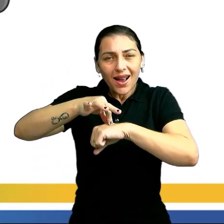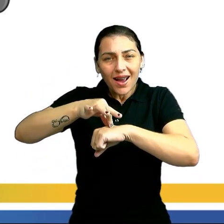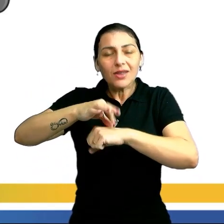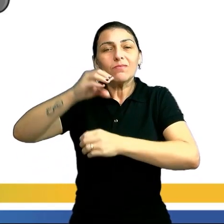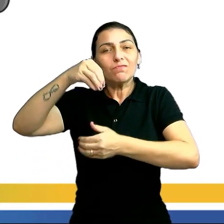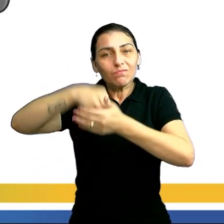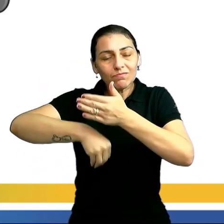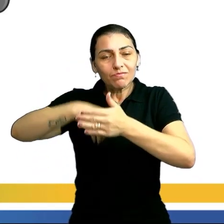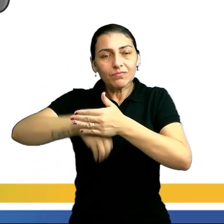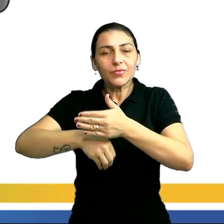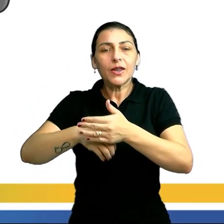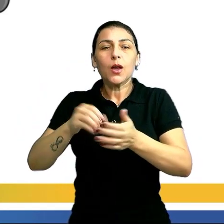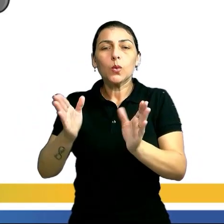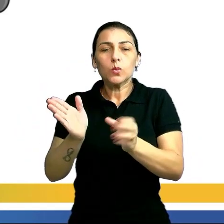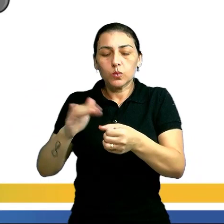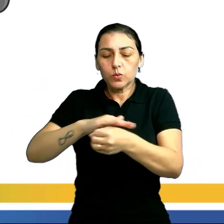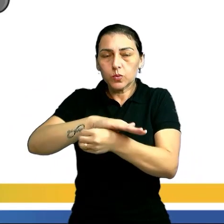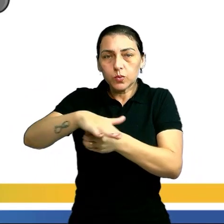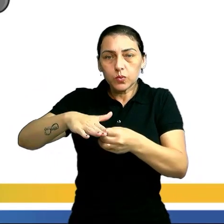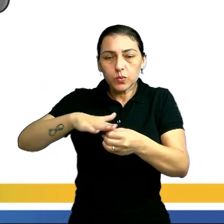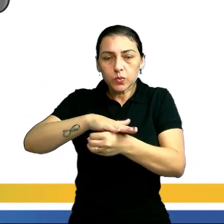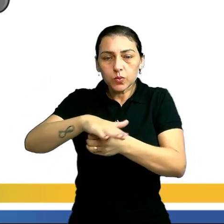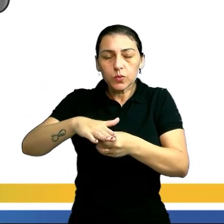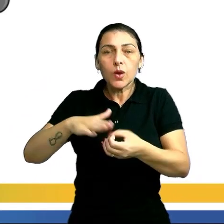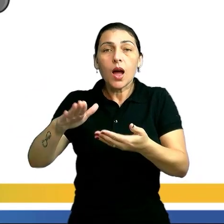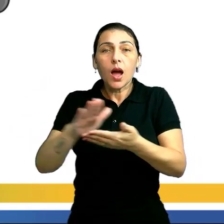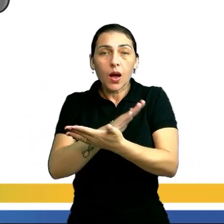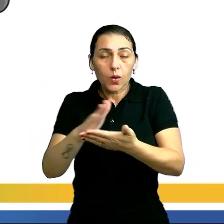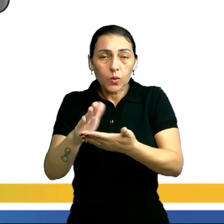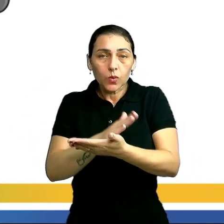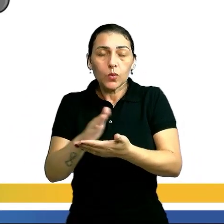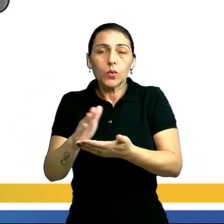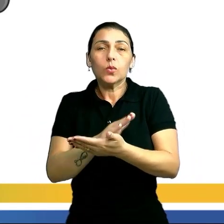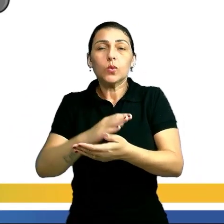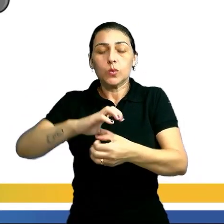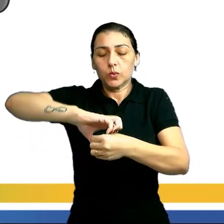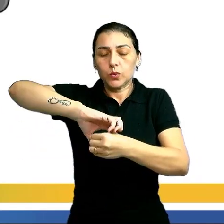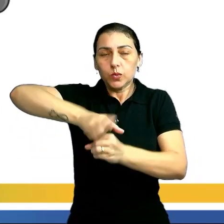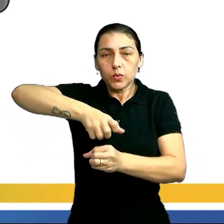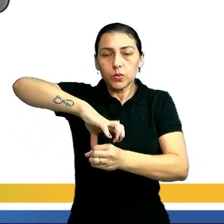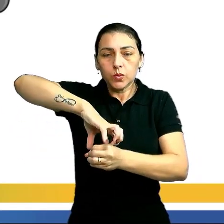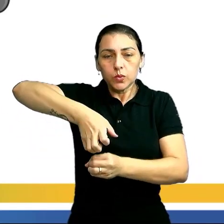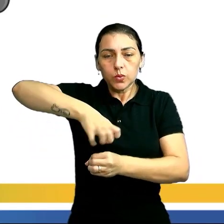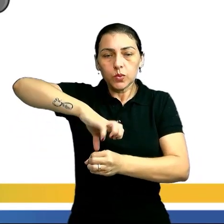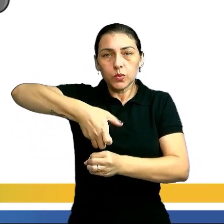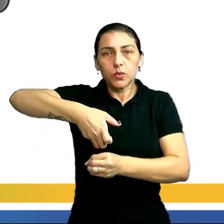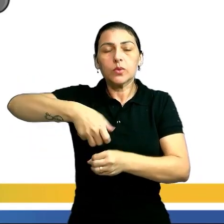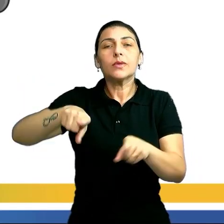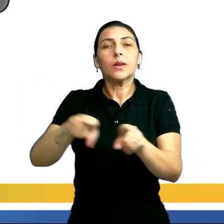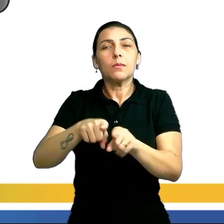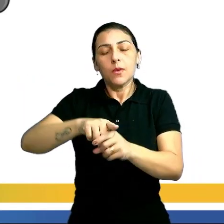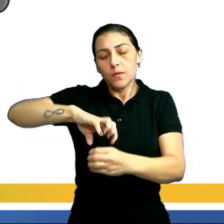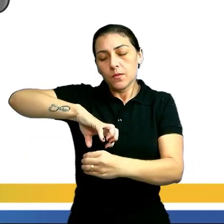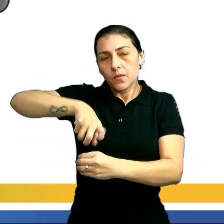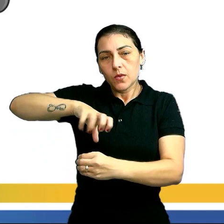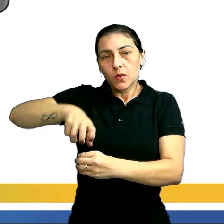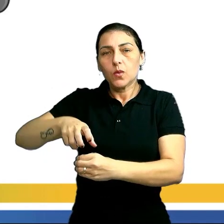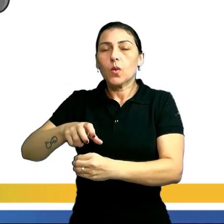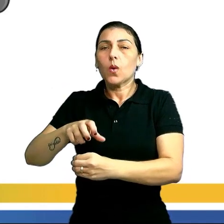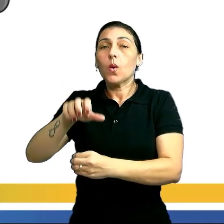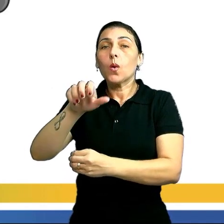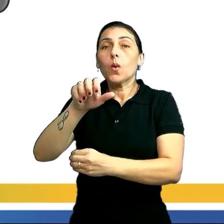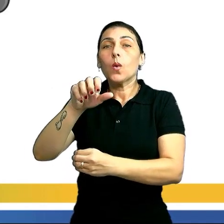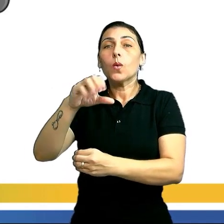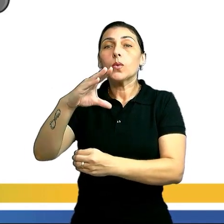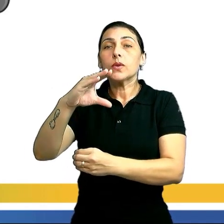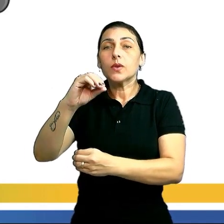que fechou alguns frascos totalmente, fechou outros frascos com gás e